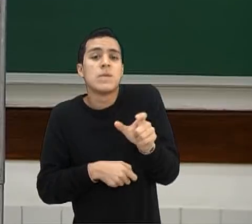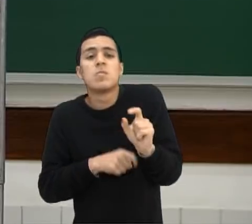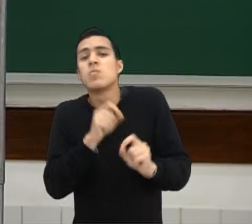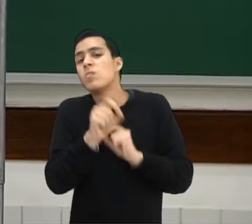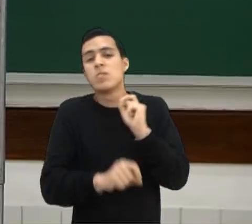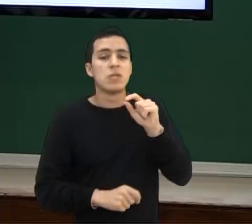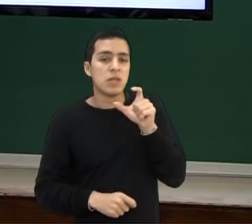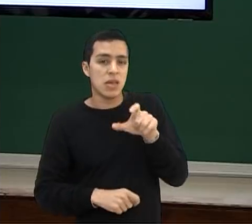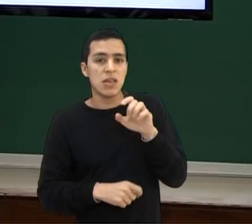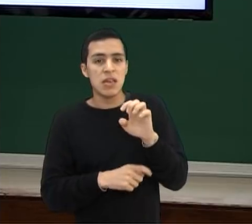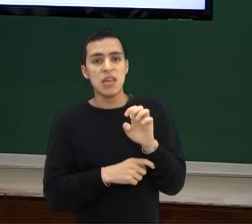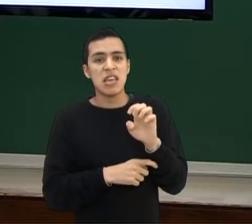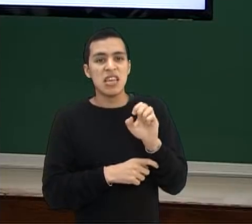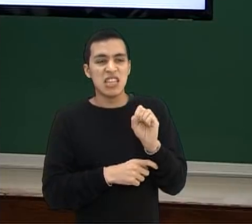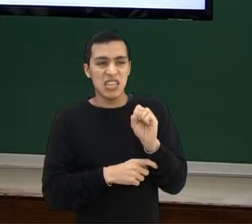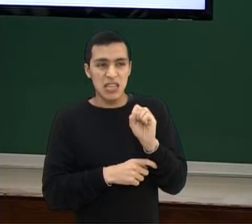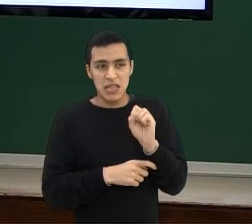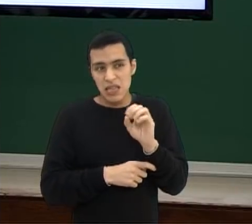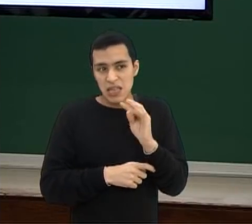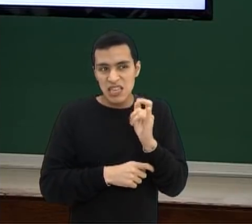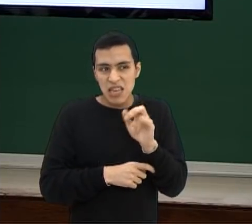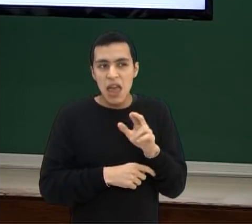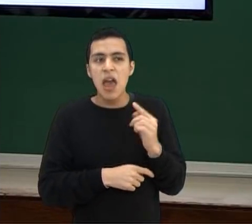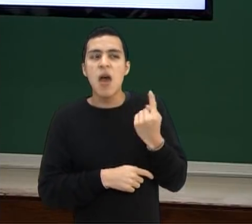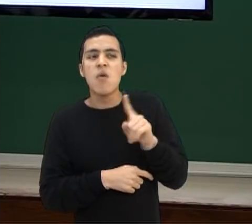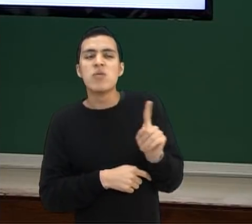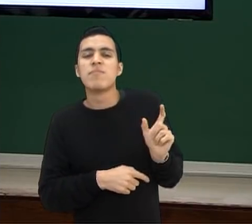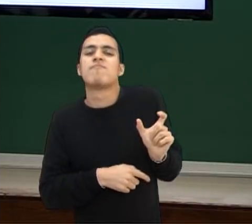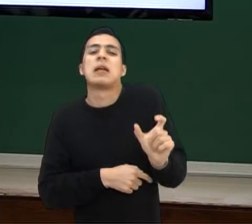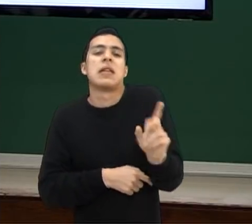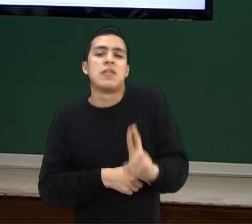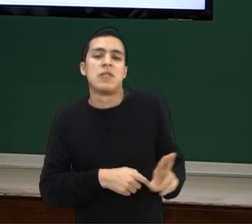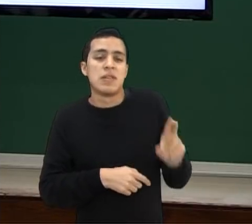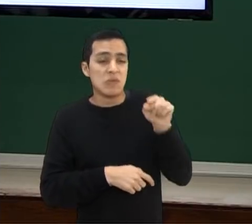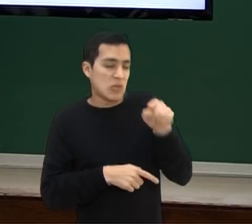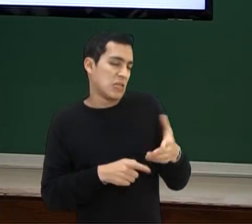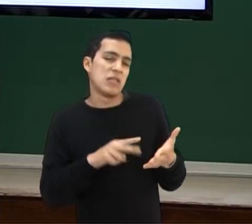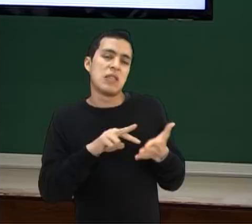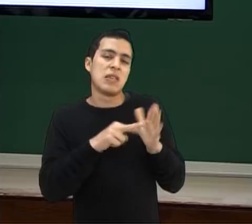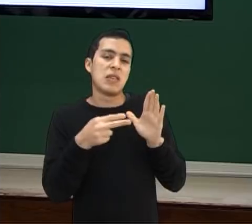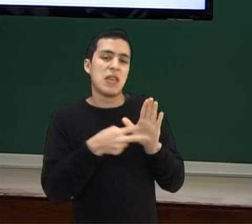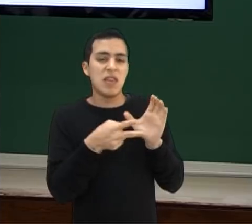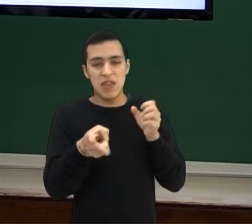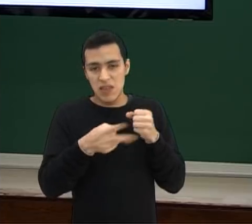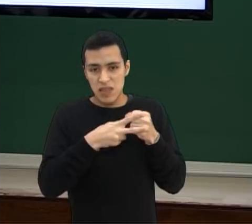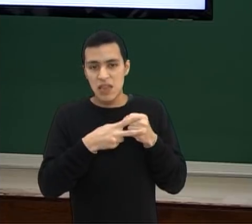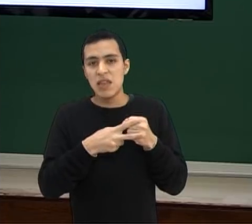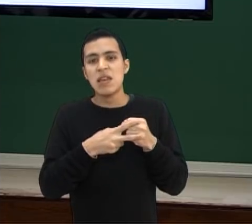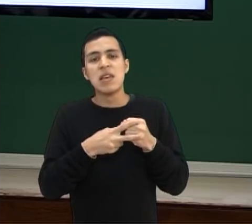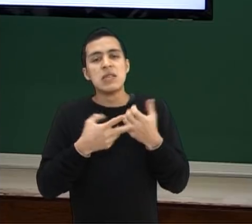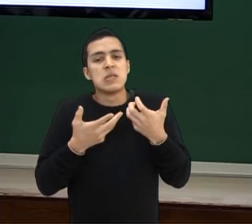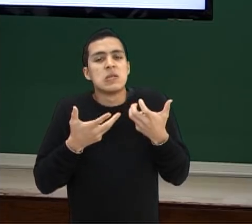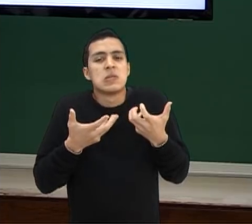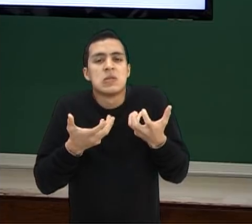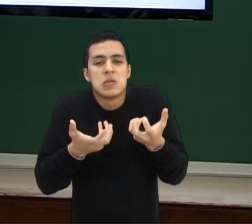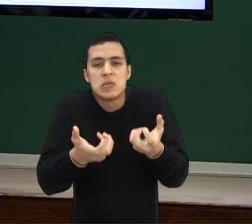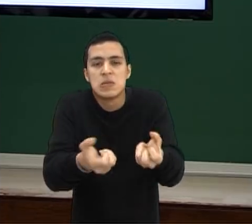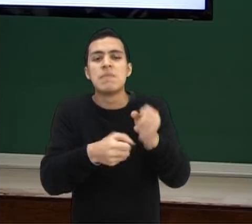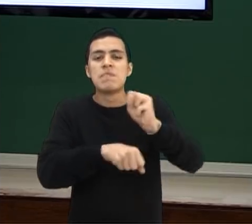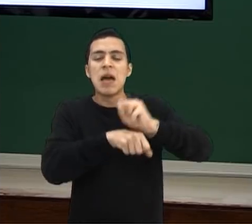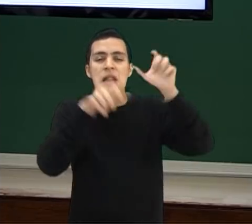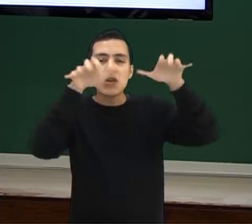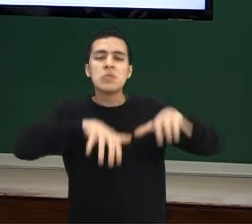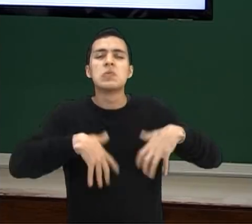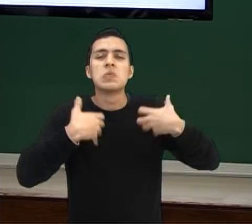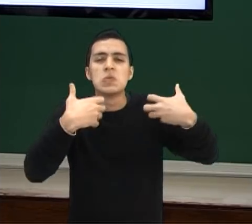ali, estiar, a última palavra que ele usa. Né? Então, estiar se refere ao verbo estiar, né, no sentido de parar